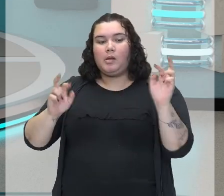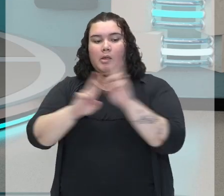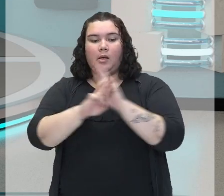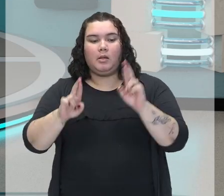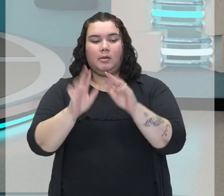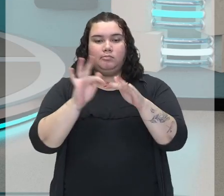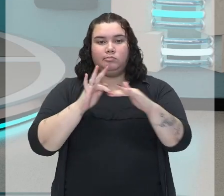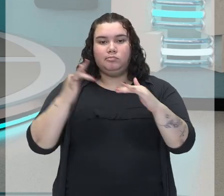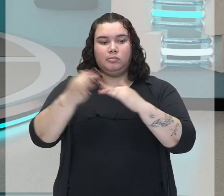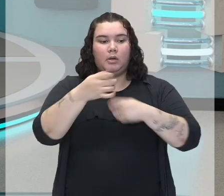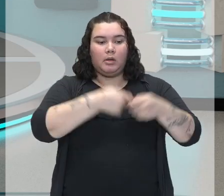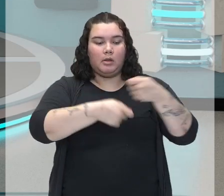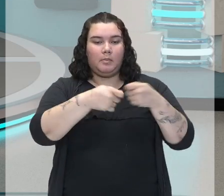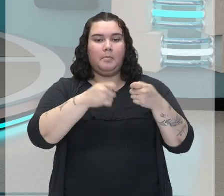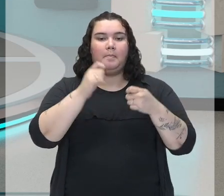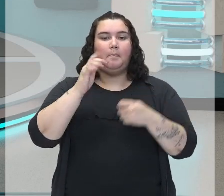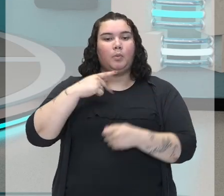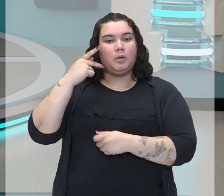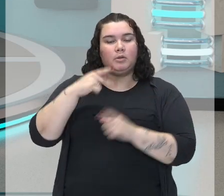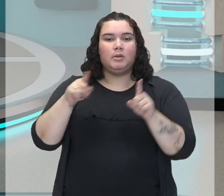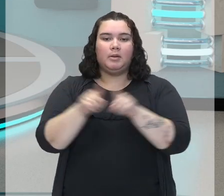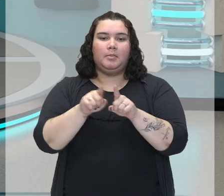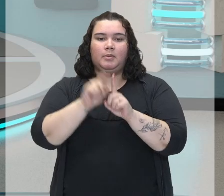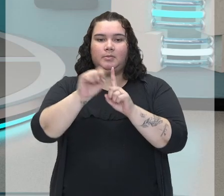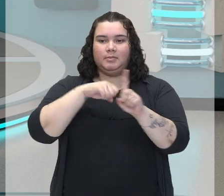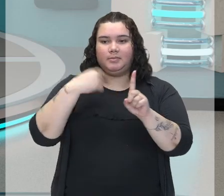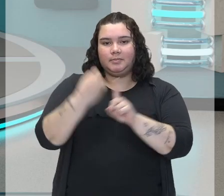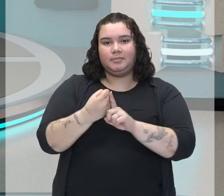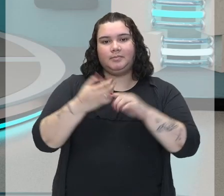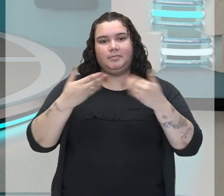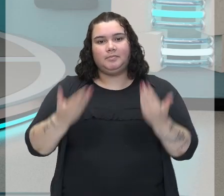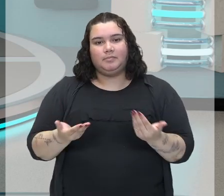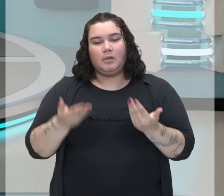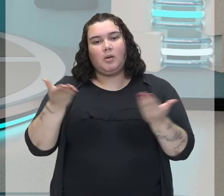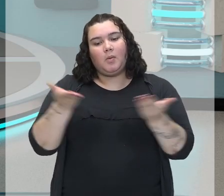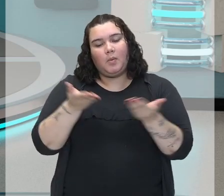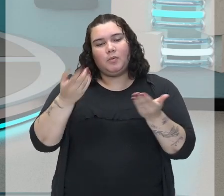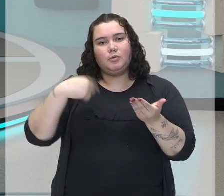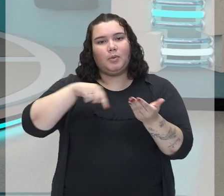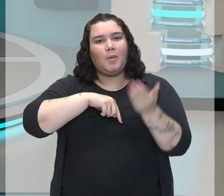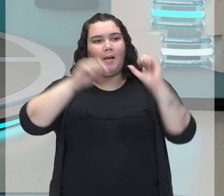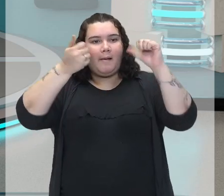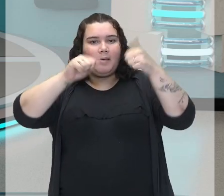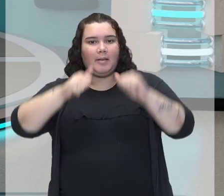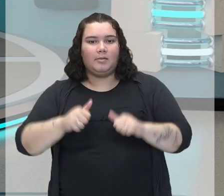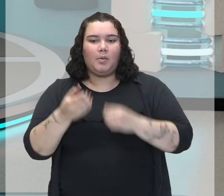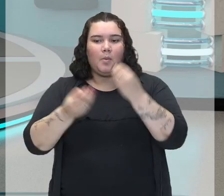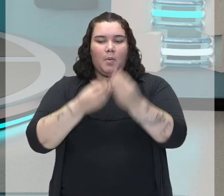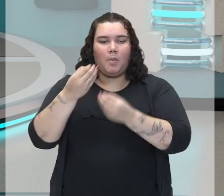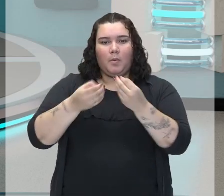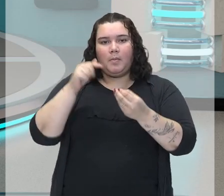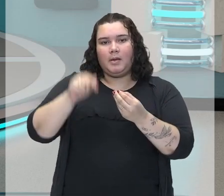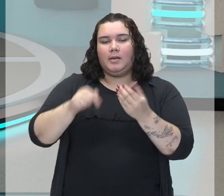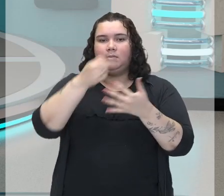mídia, política e sociedade. Essa foi uma maneira da gente analisar de forma crítica